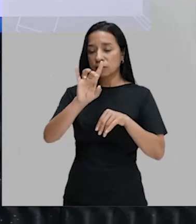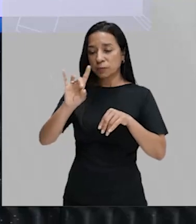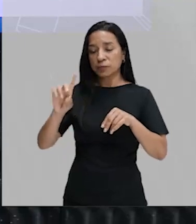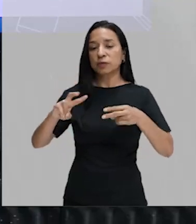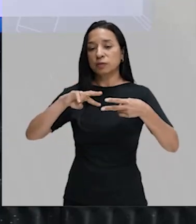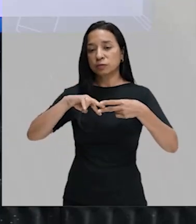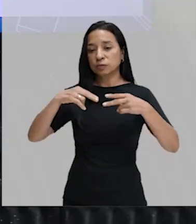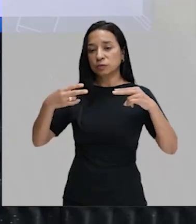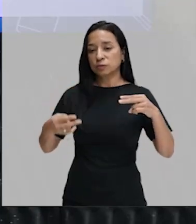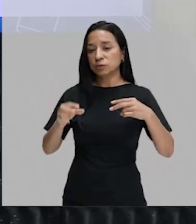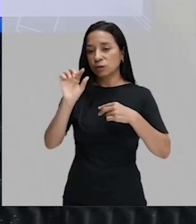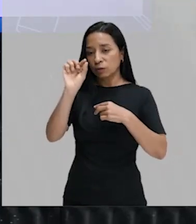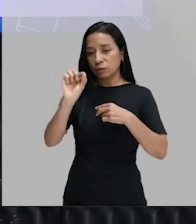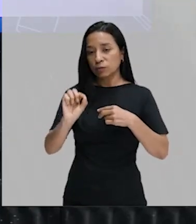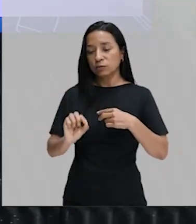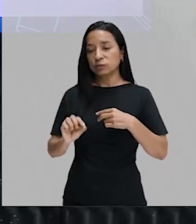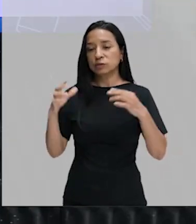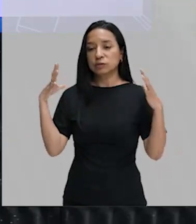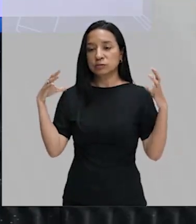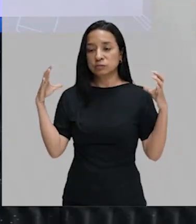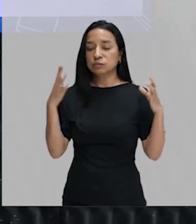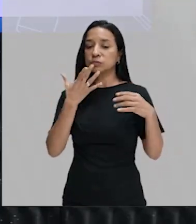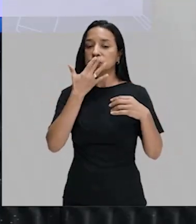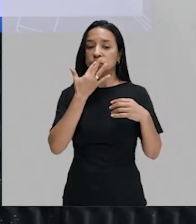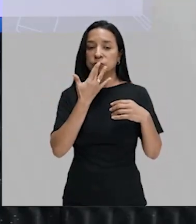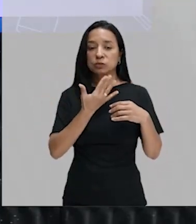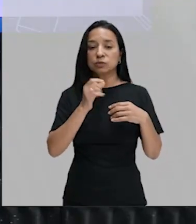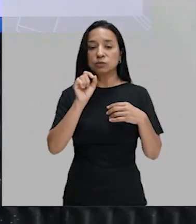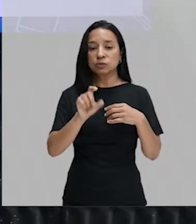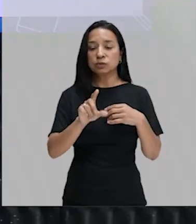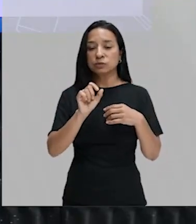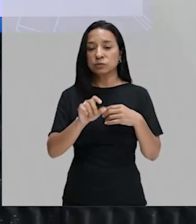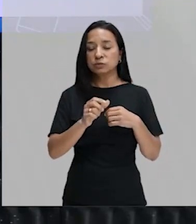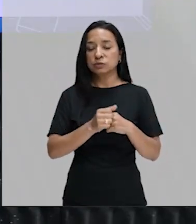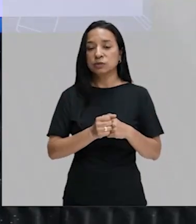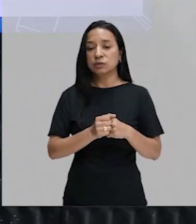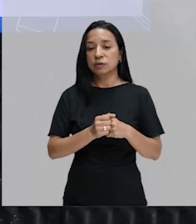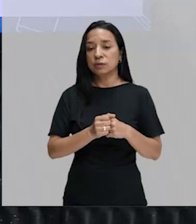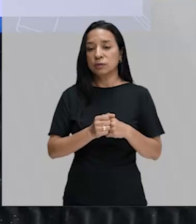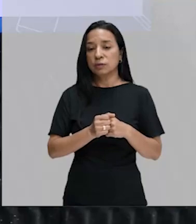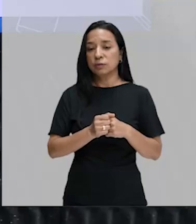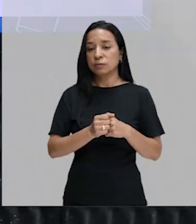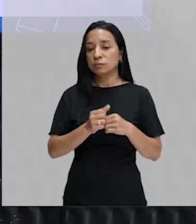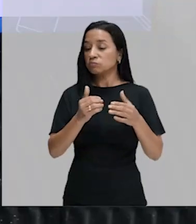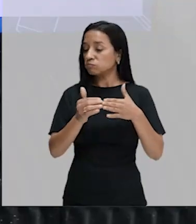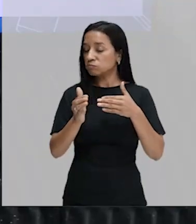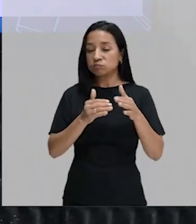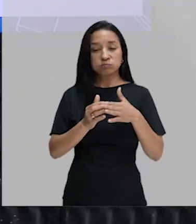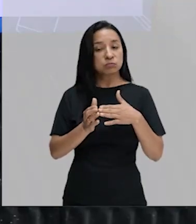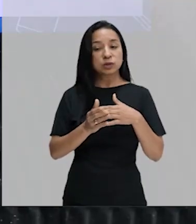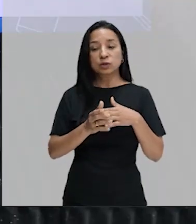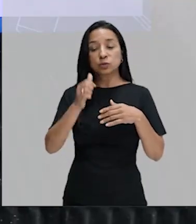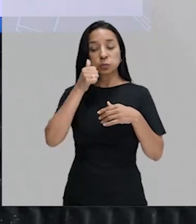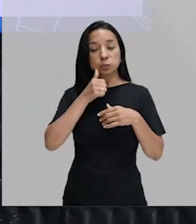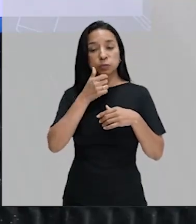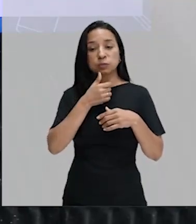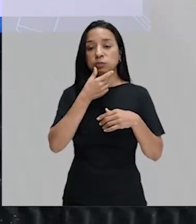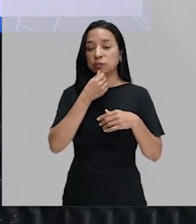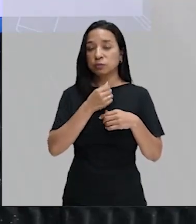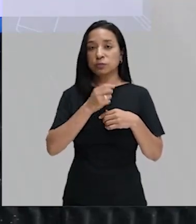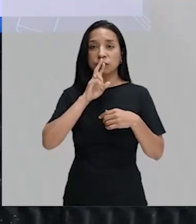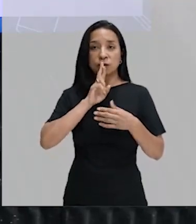a porcentagem de pombos de coloração azul na prole, independentemente do sexo.